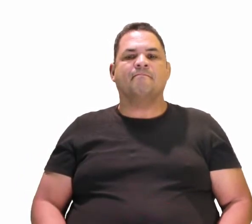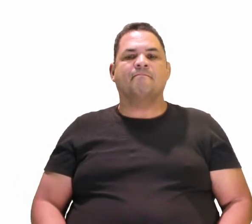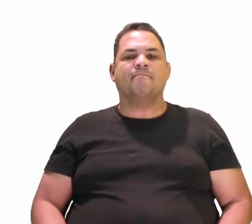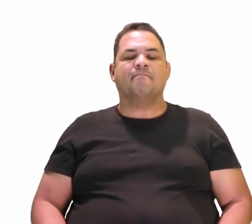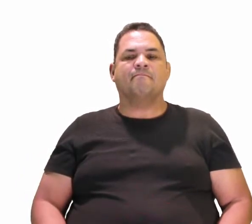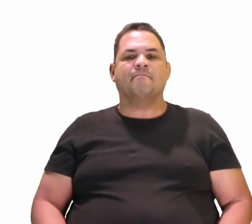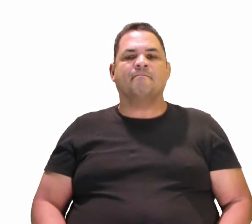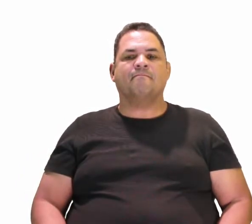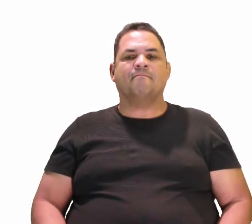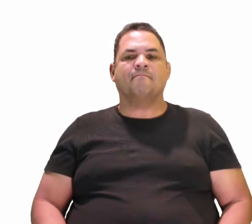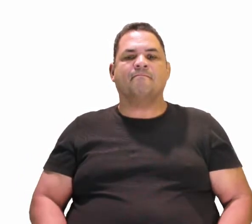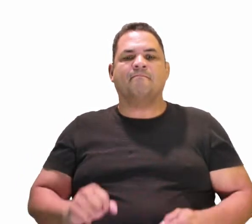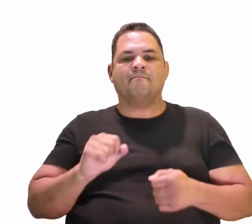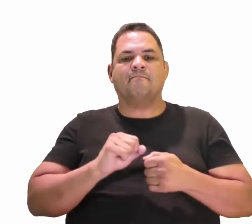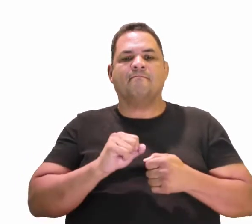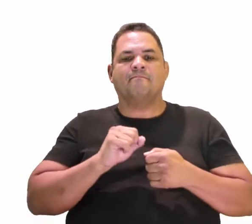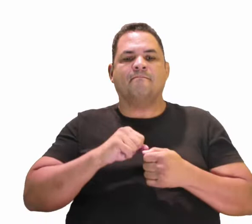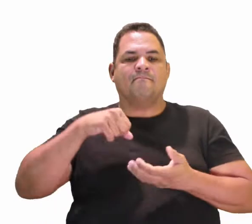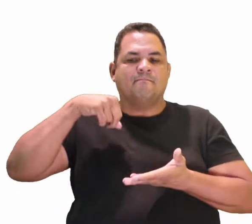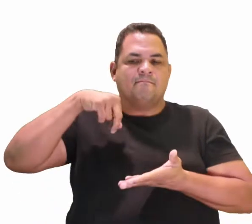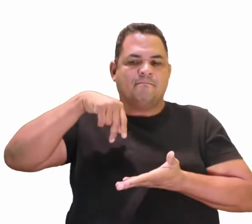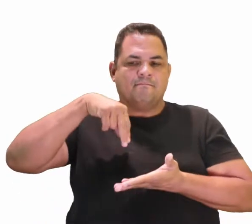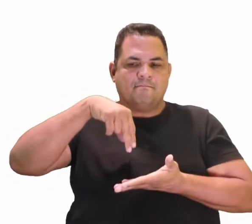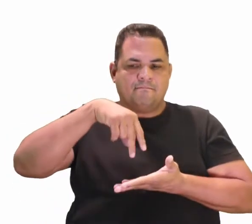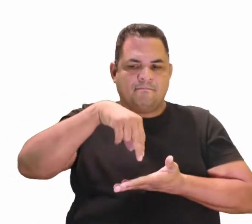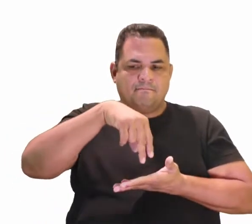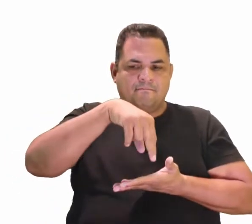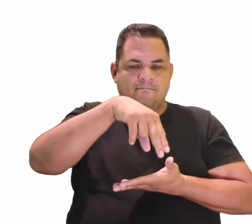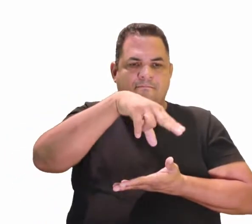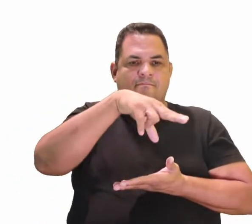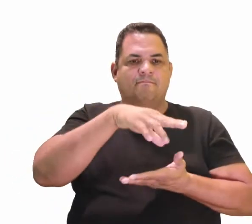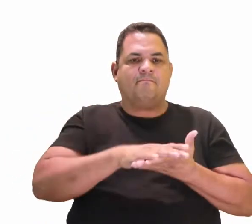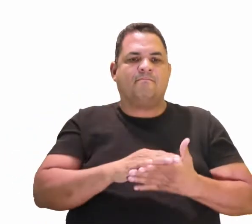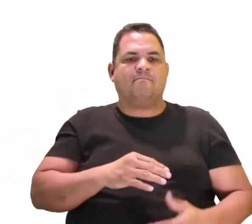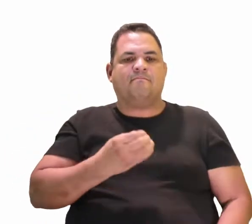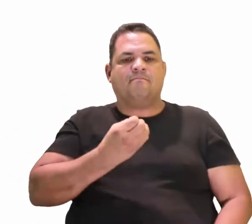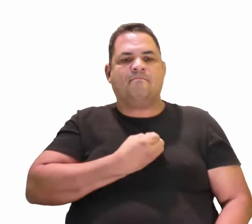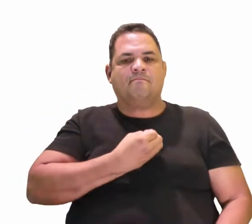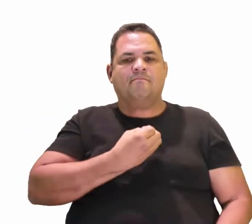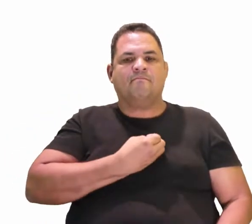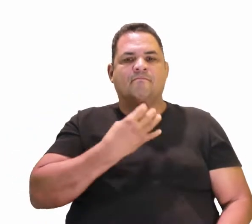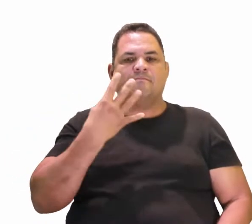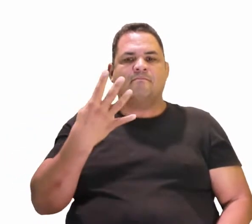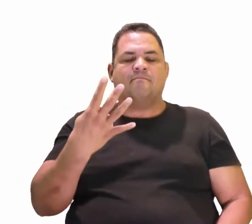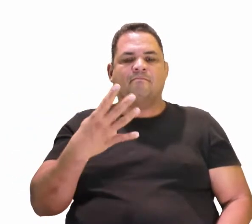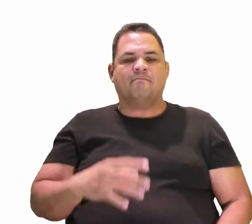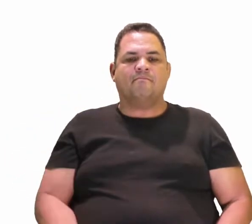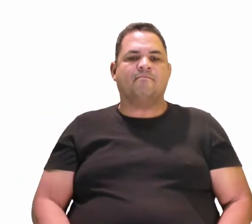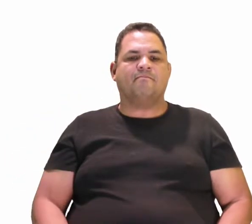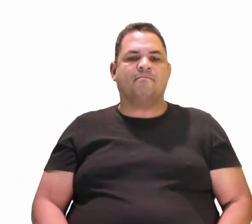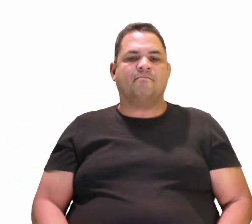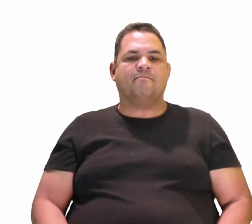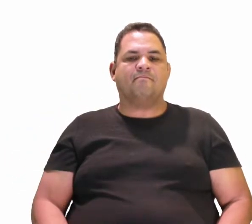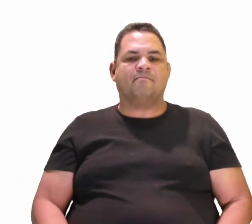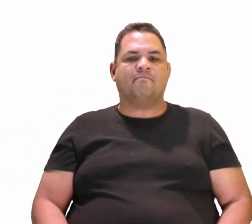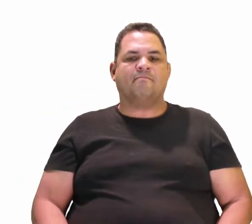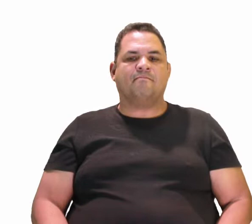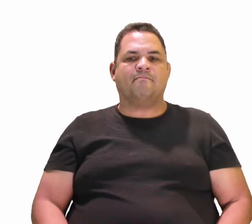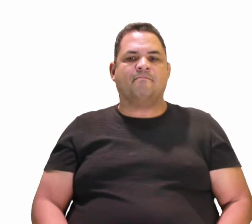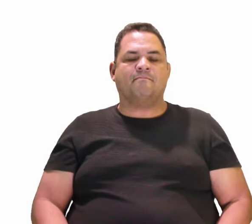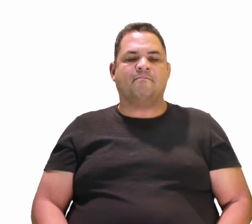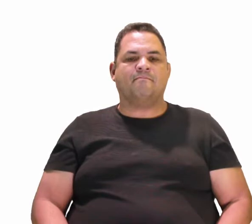que é o quê? Fazer caminhadas. Aí ficaria aqui no número 4, fazer caminhadas, take a